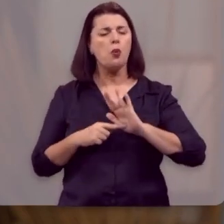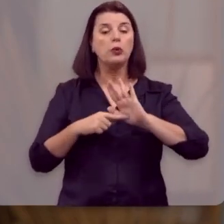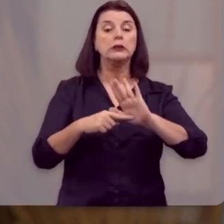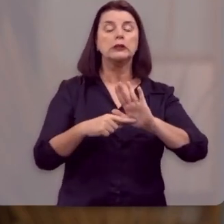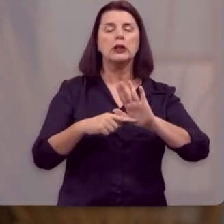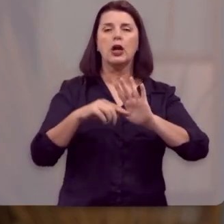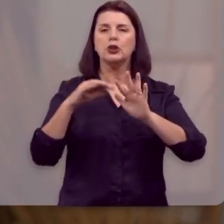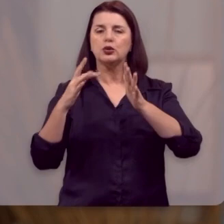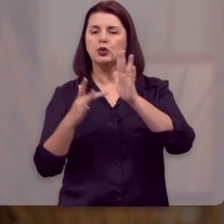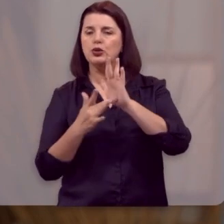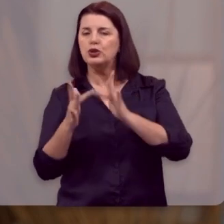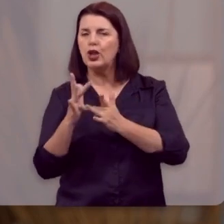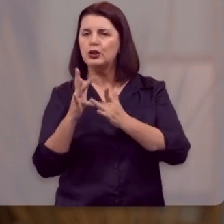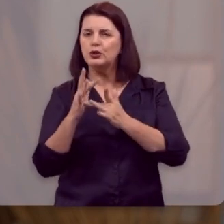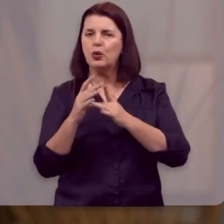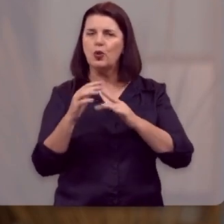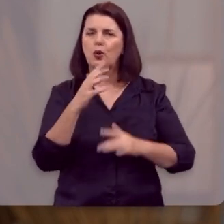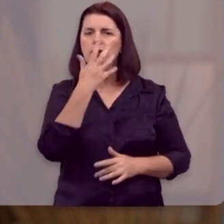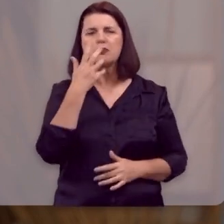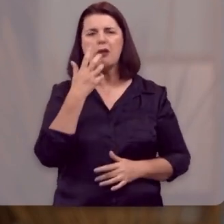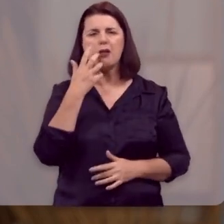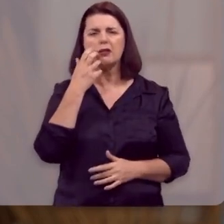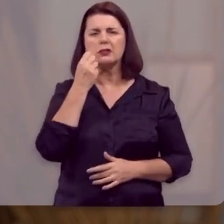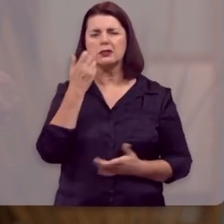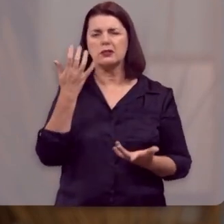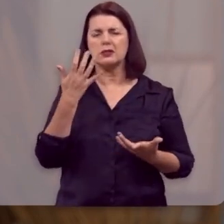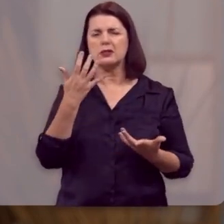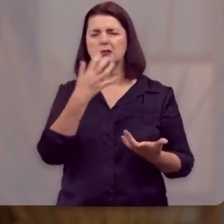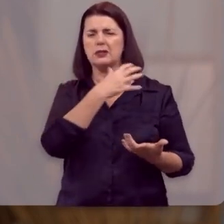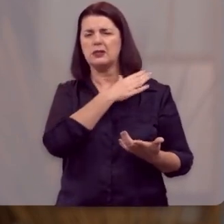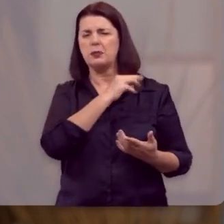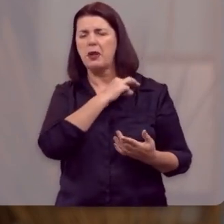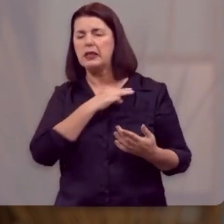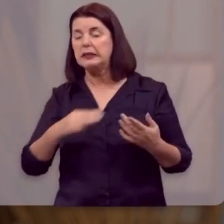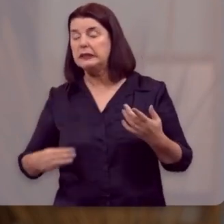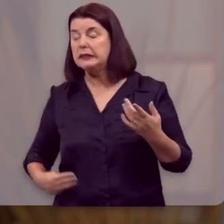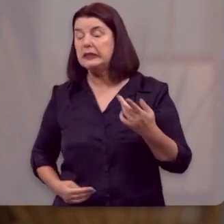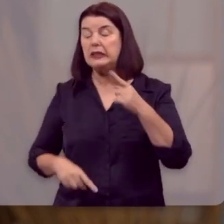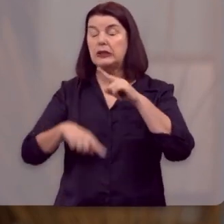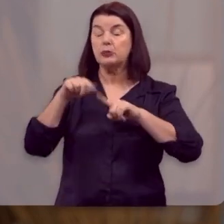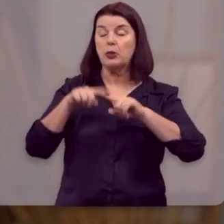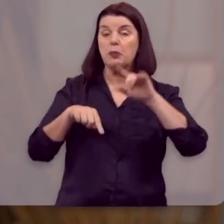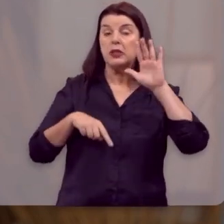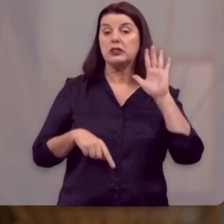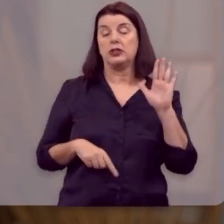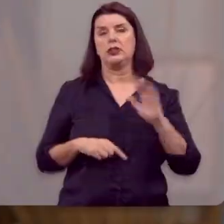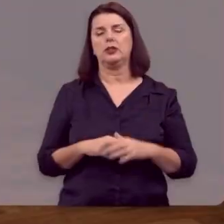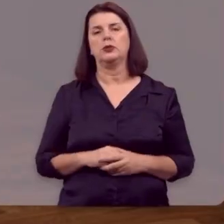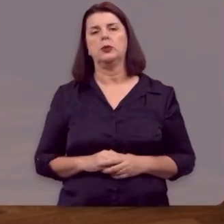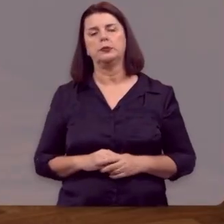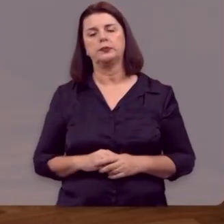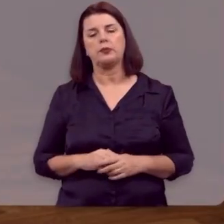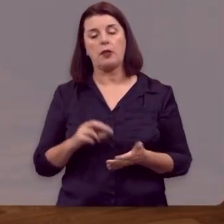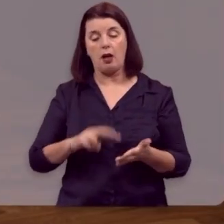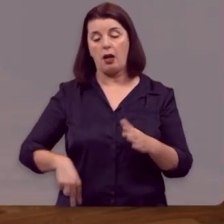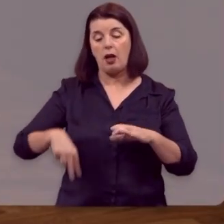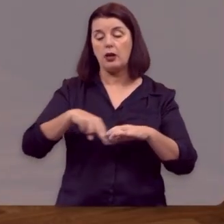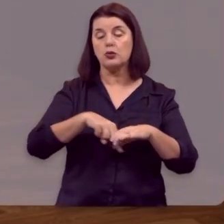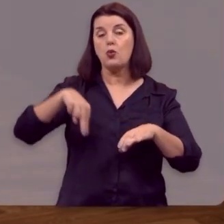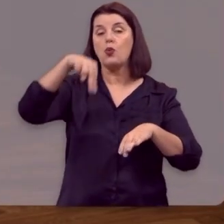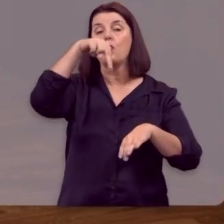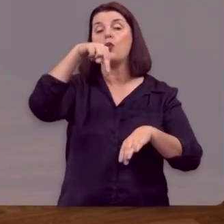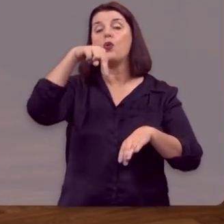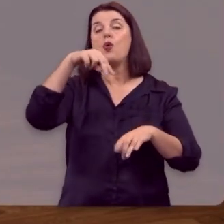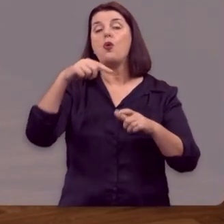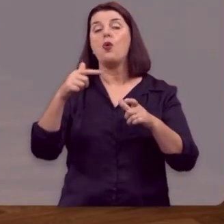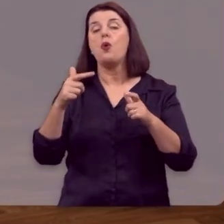Jesus é o Messias prometido, aquele que ressuscitou dentre os mortos. Ele foi também para a praça, para